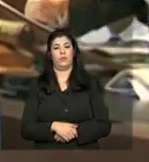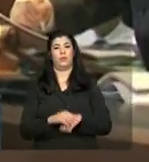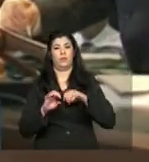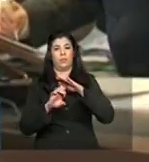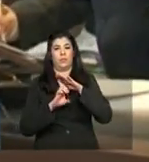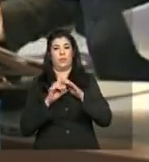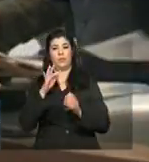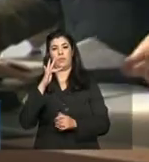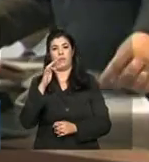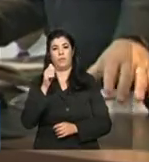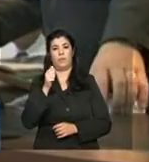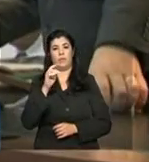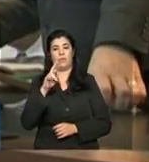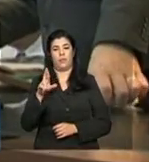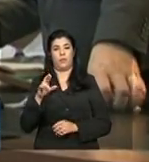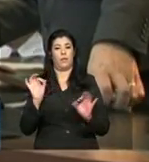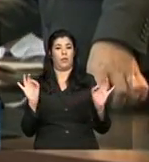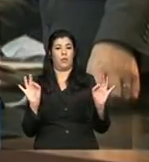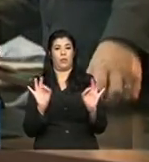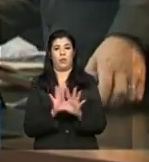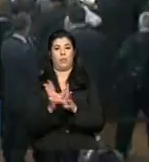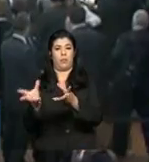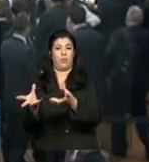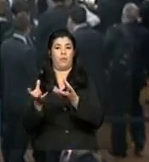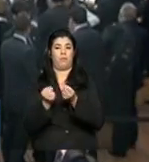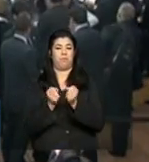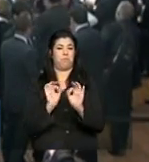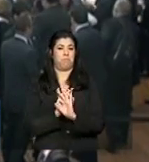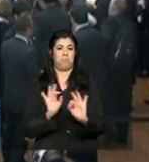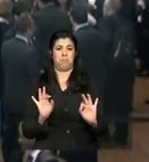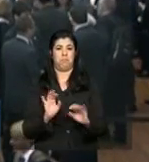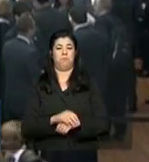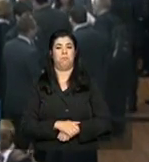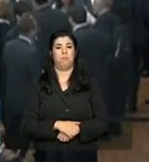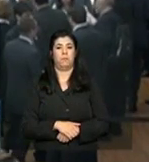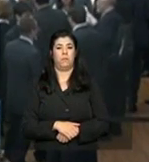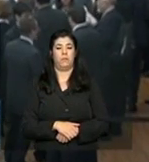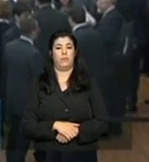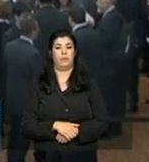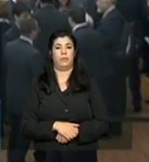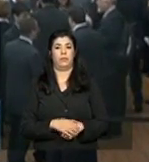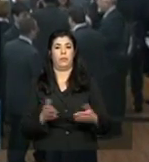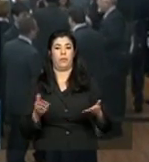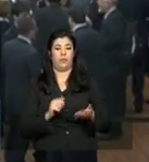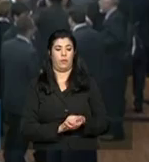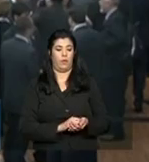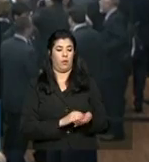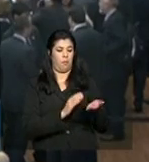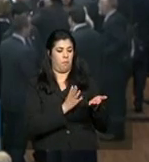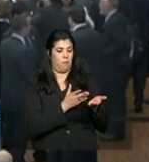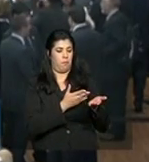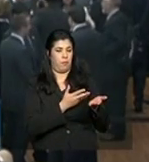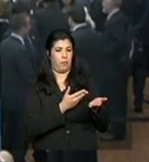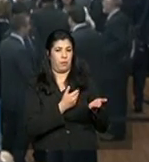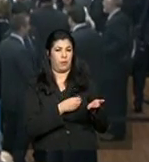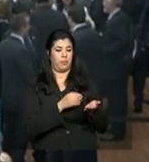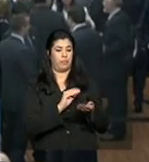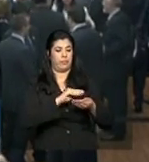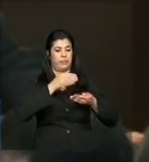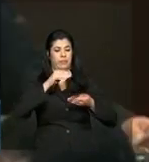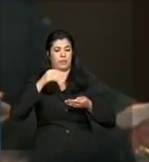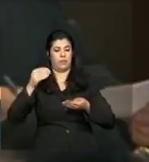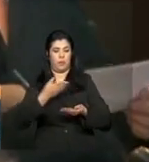Corretora Fator. Está encerrada a fase de recebimento de envelopes. Passarei a abrir os envelopes na sequência de entrega dos